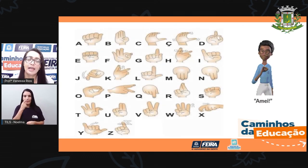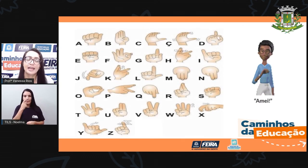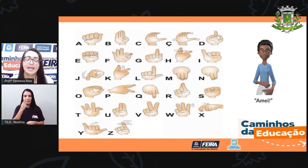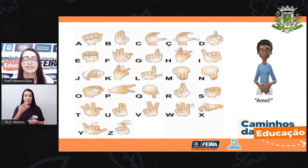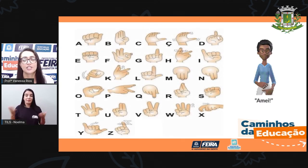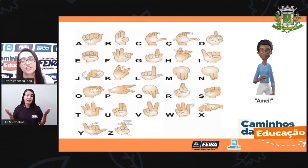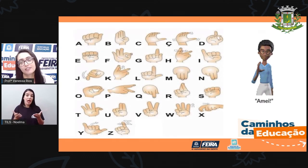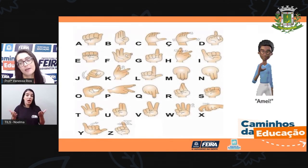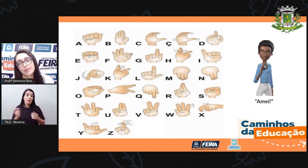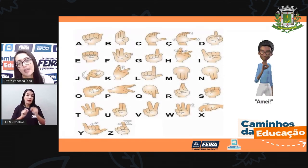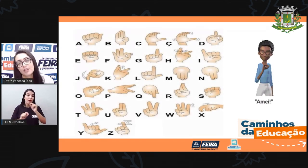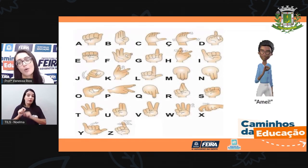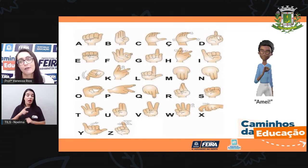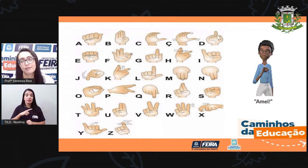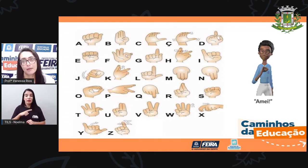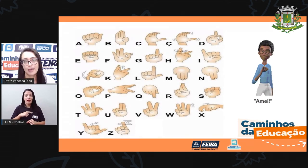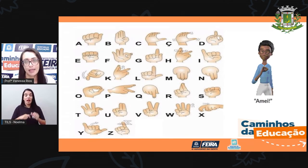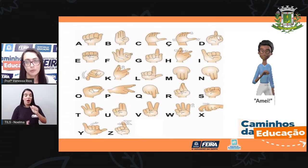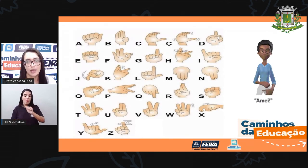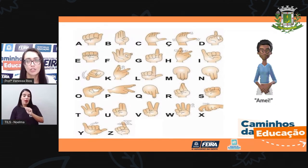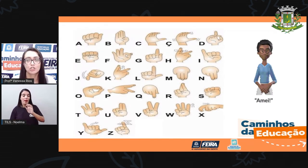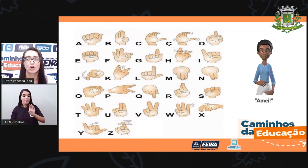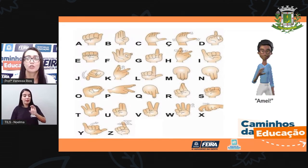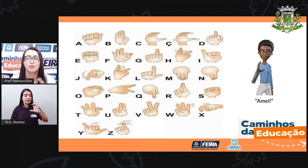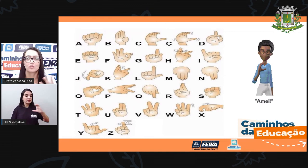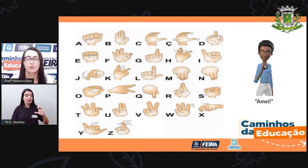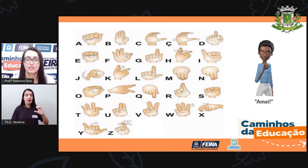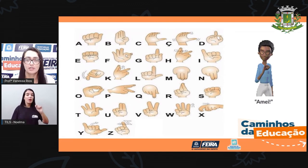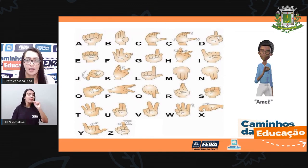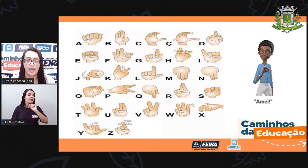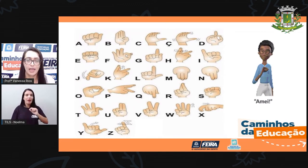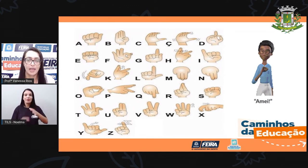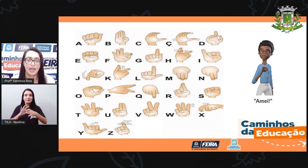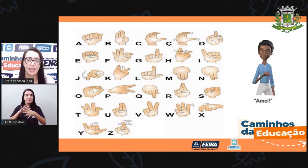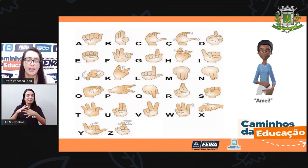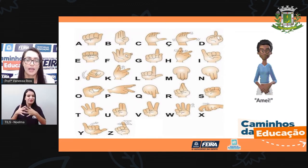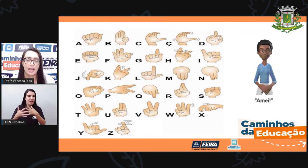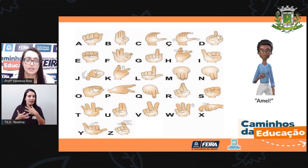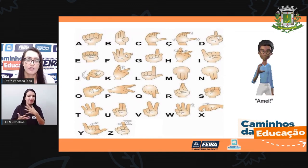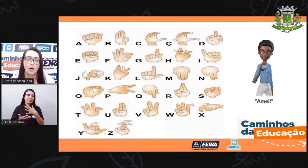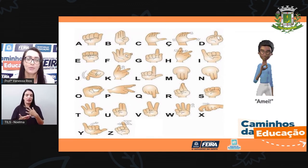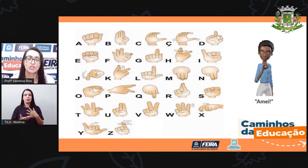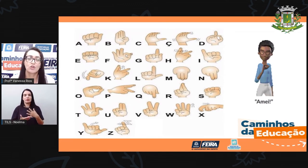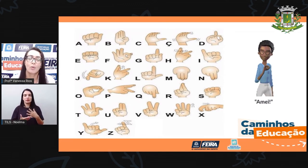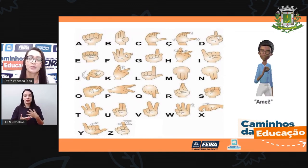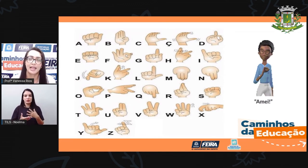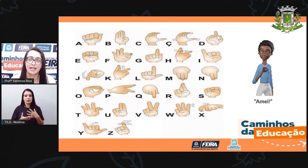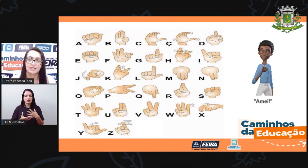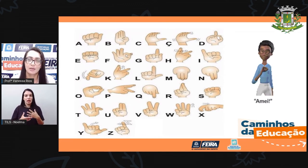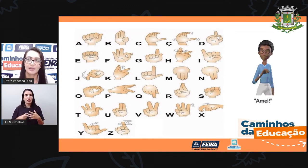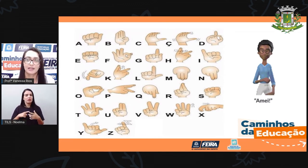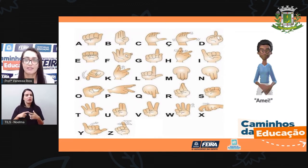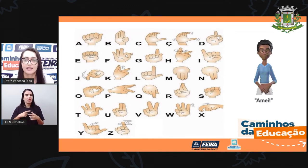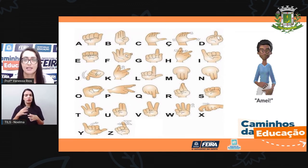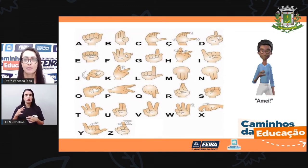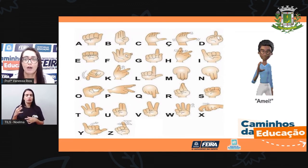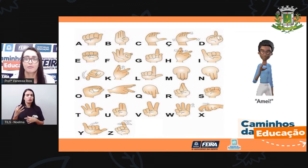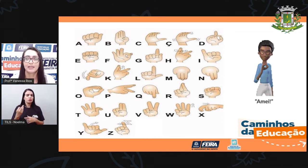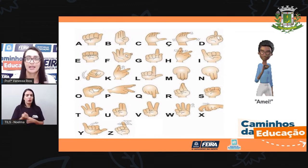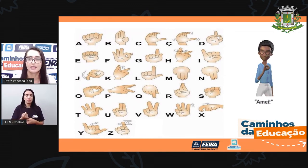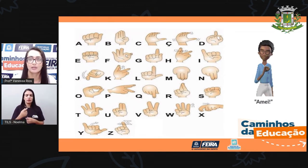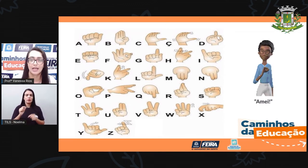associam. E aí existe também o alfabeto, além de todas as formas de comunicação através